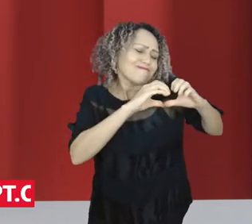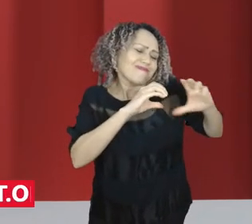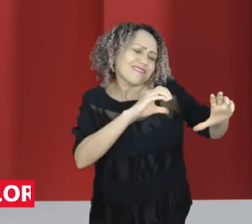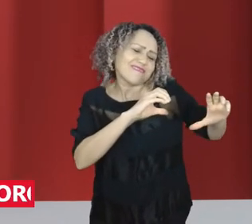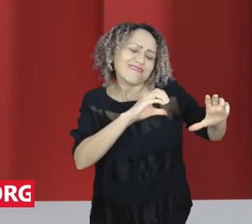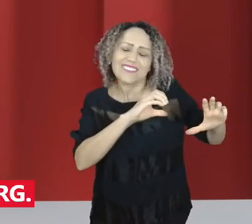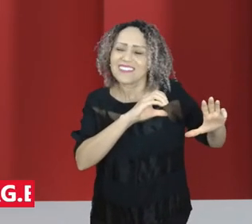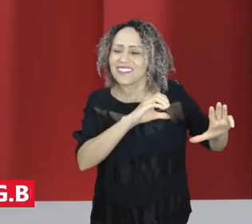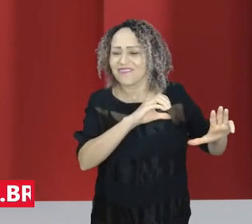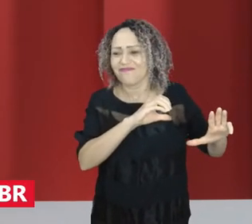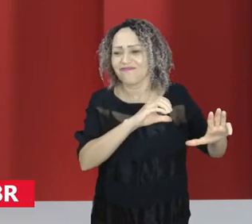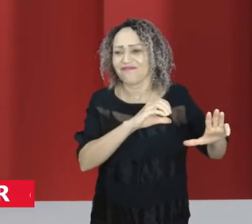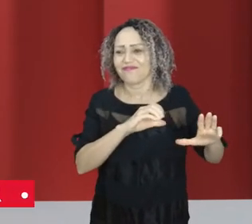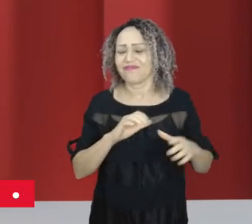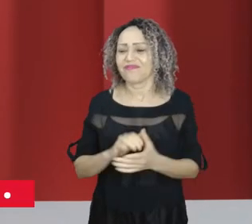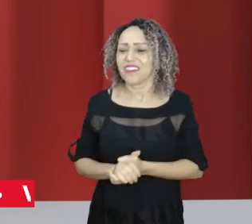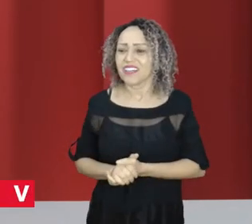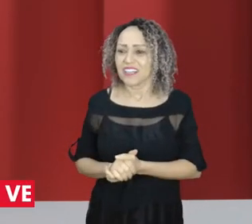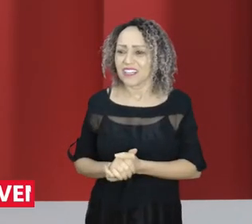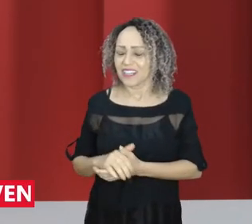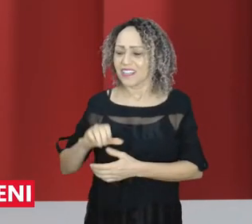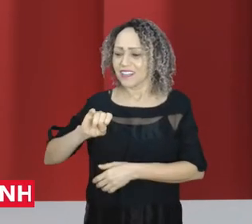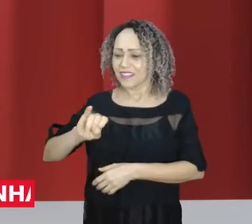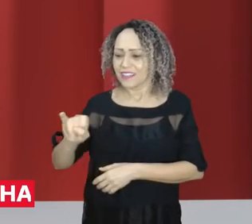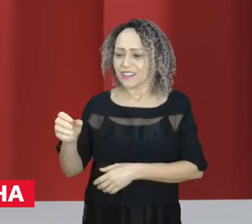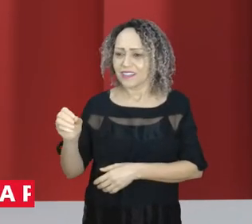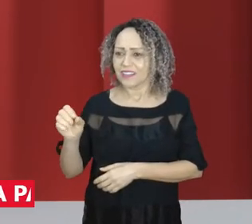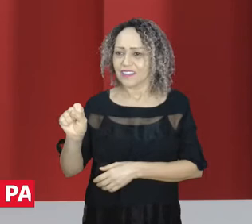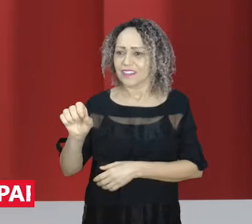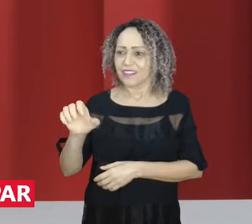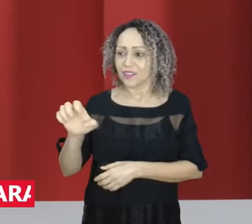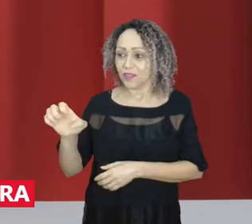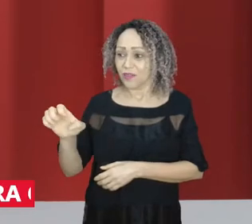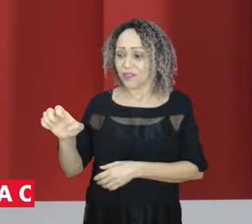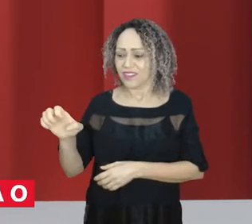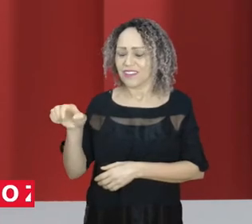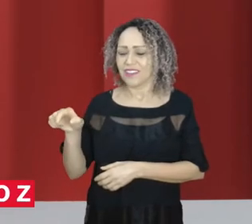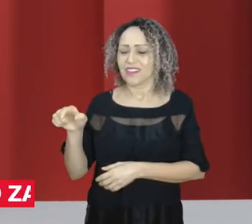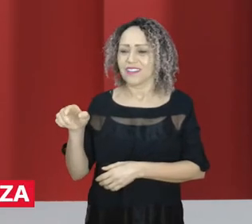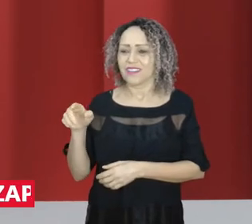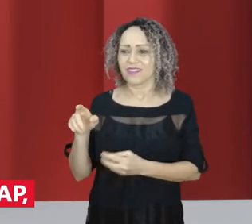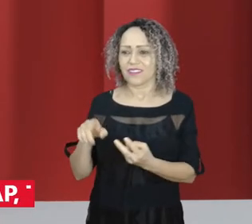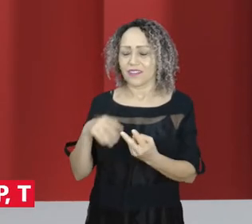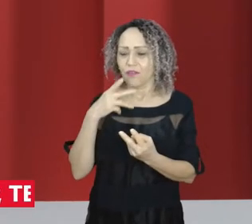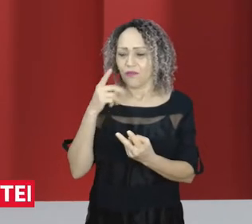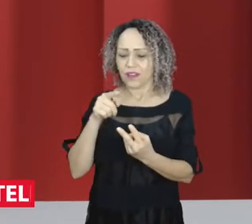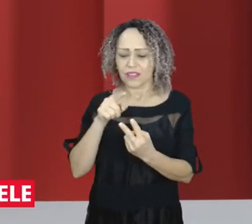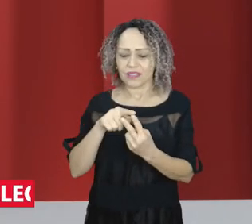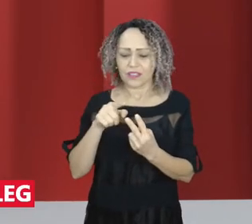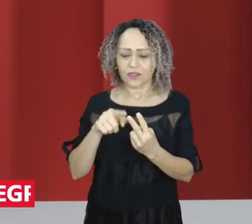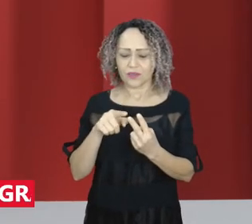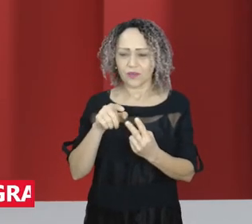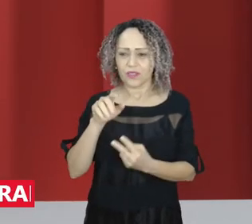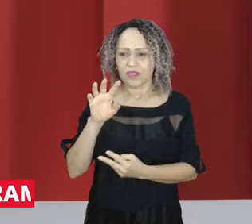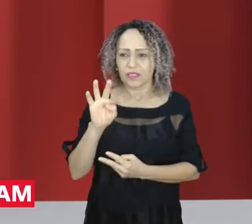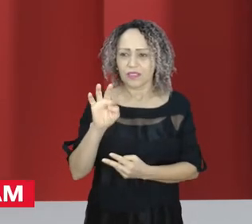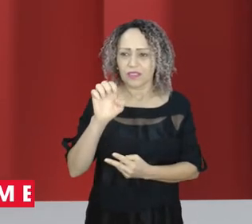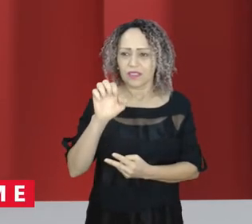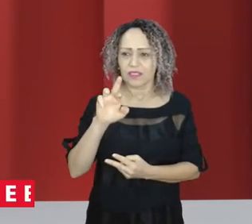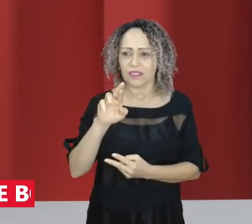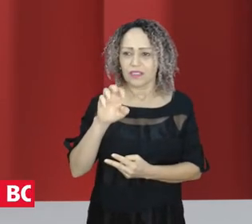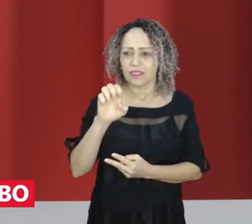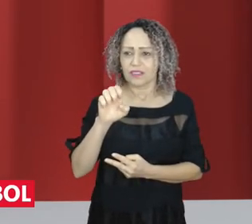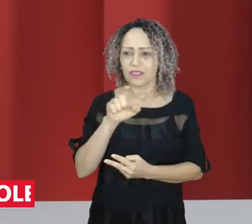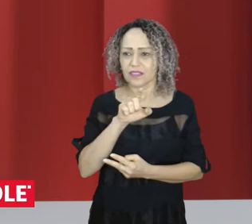Hoje é dia das Terezas, Josi. Certíssima, duas Terezas aqui, ó, para trabalhar com a gente. Temas também